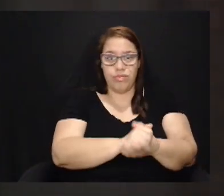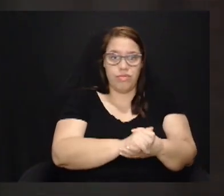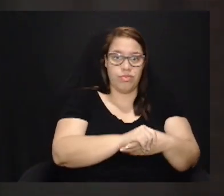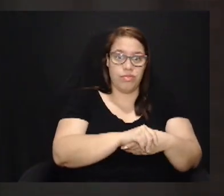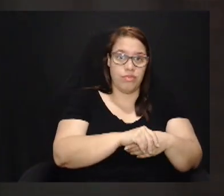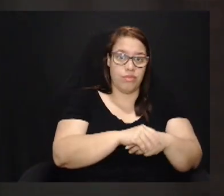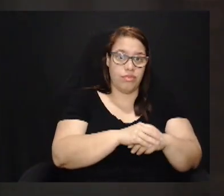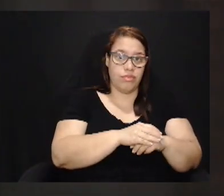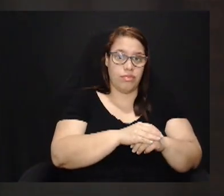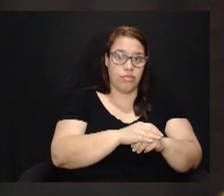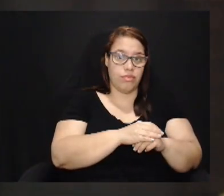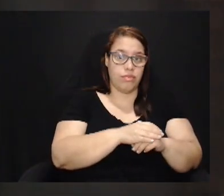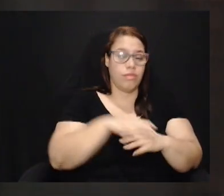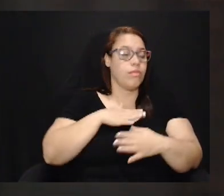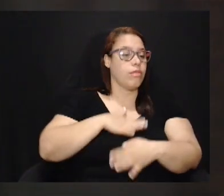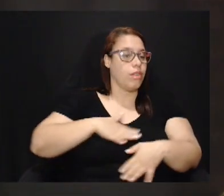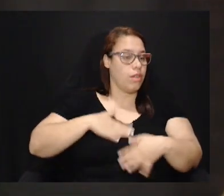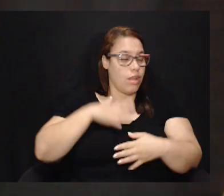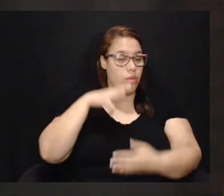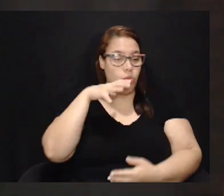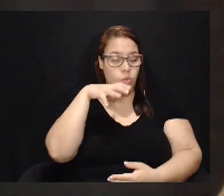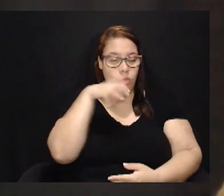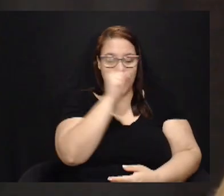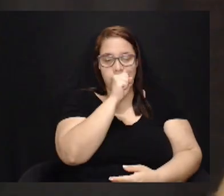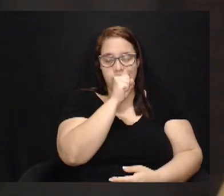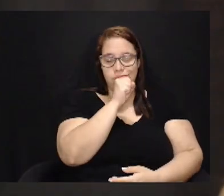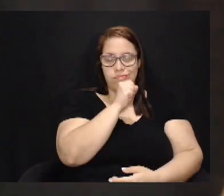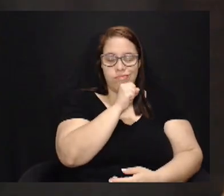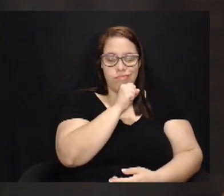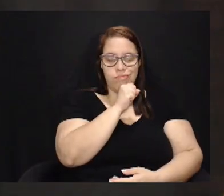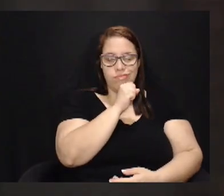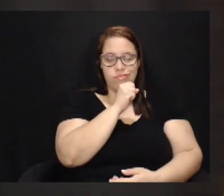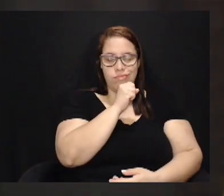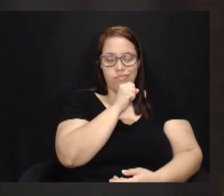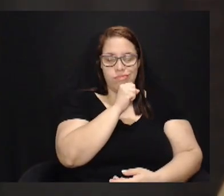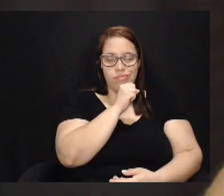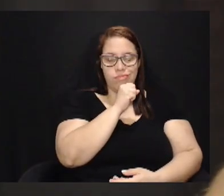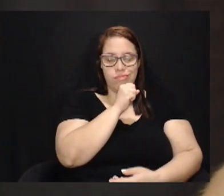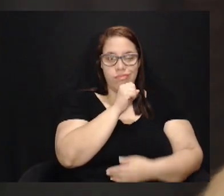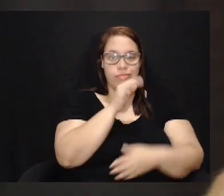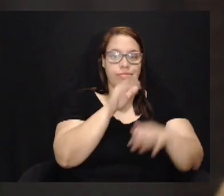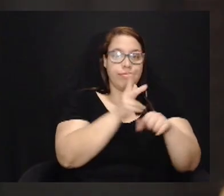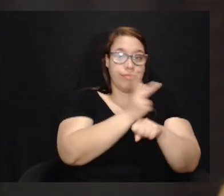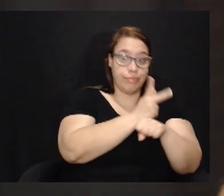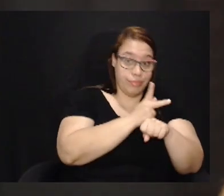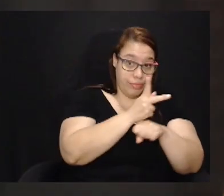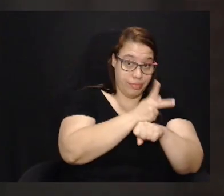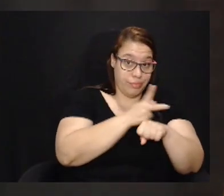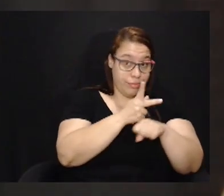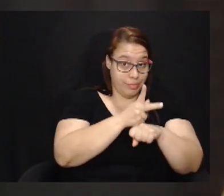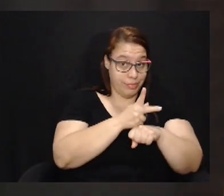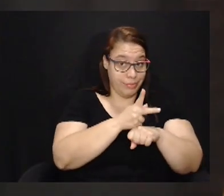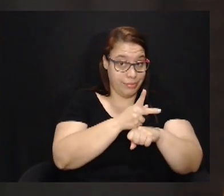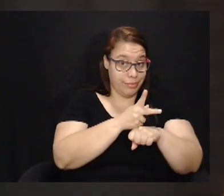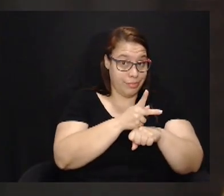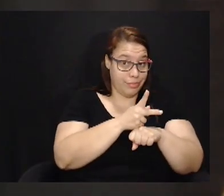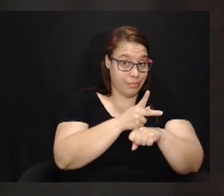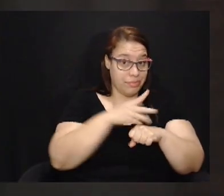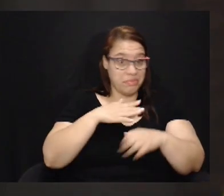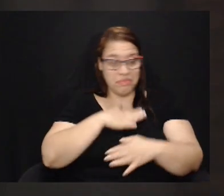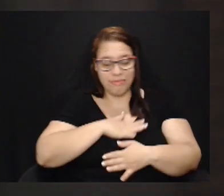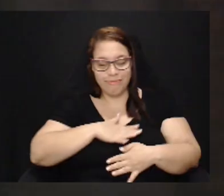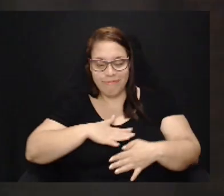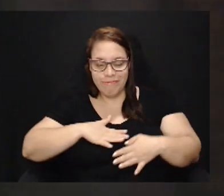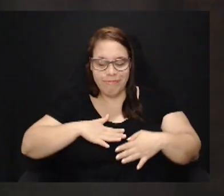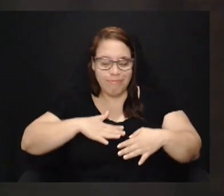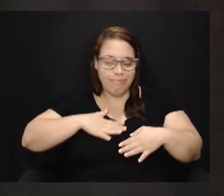traz um prazer muito grande. Então, muitas vezes eu vou buscar esse prazer, né? Muitas vezes eu tenho